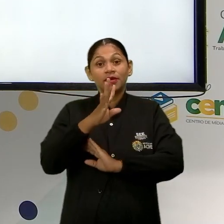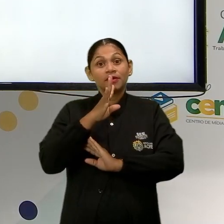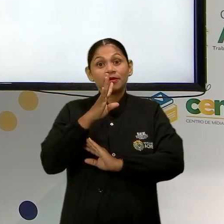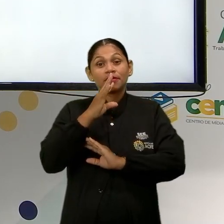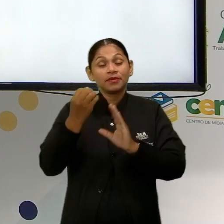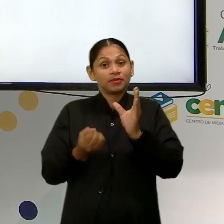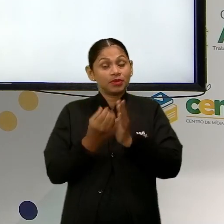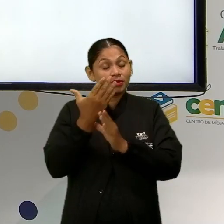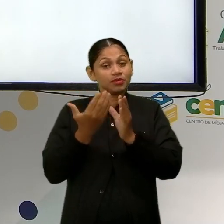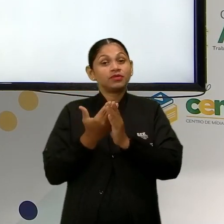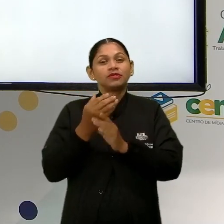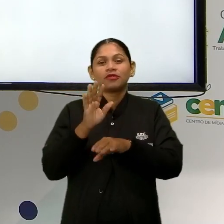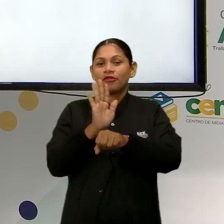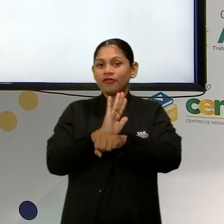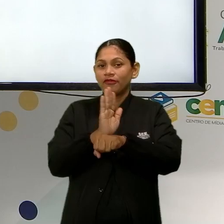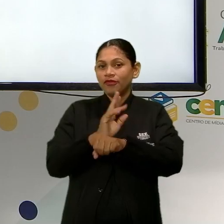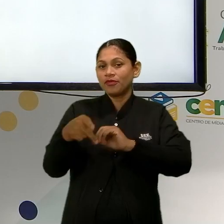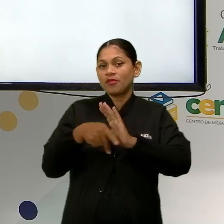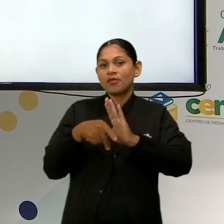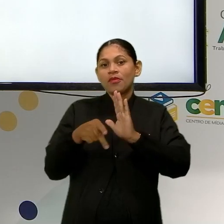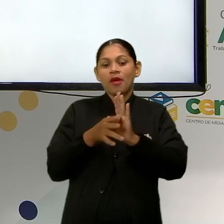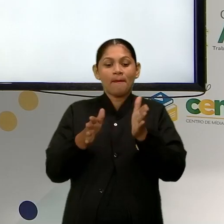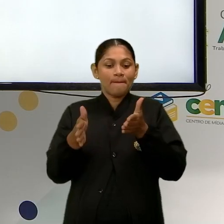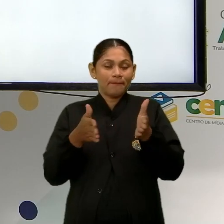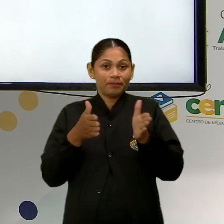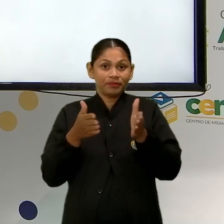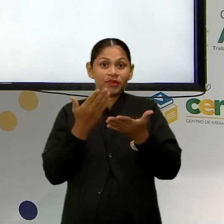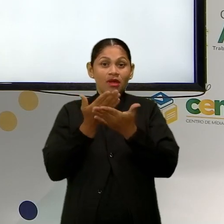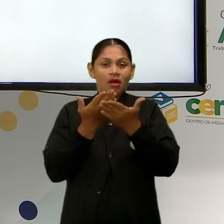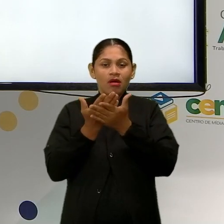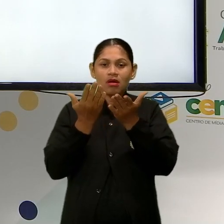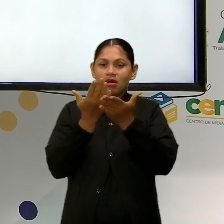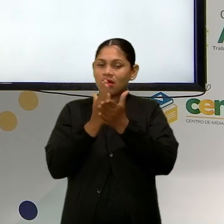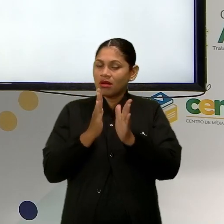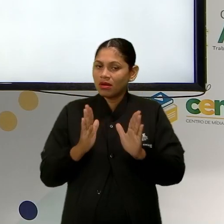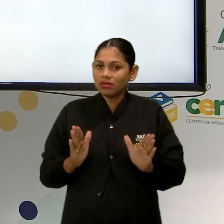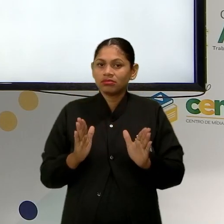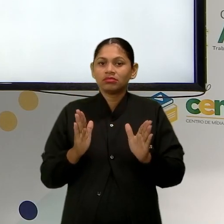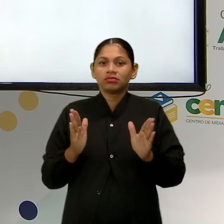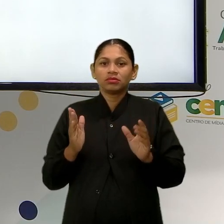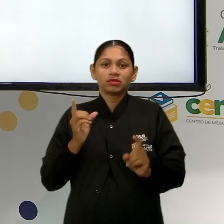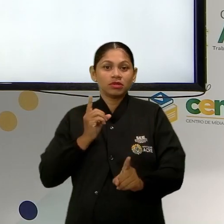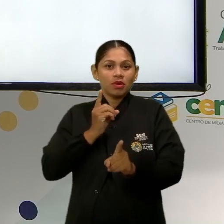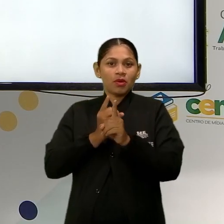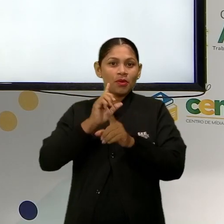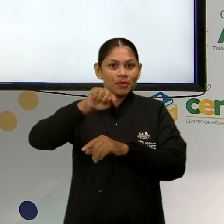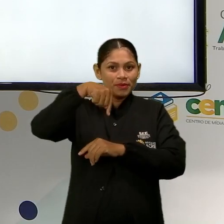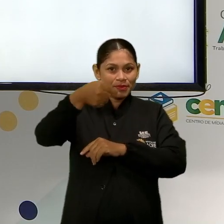produções da época, tá bom? A nossa aula termina aqui e a gente se encontra na próxima.